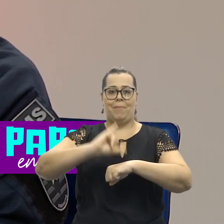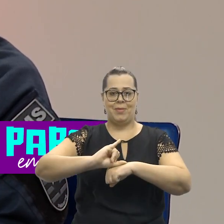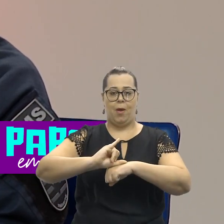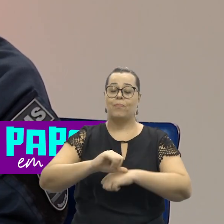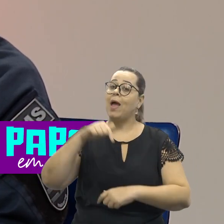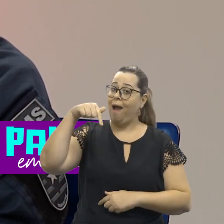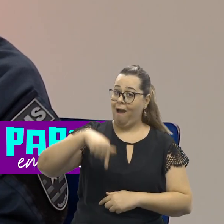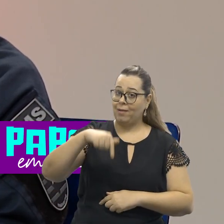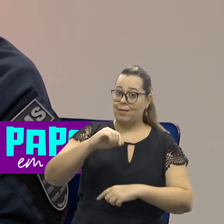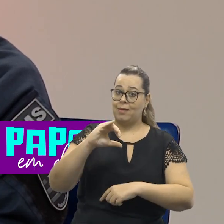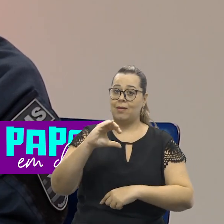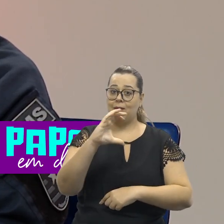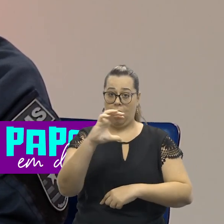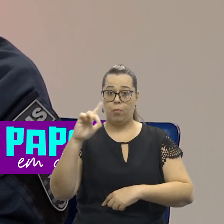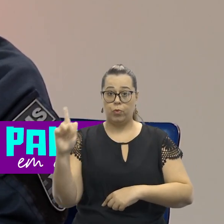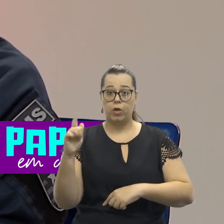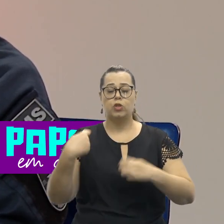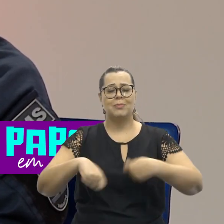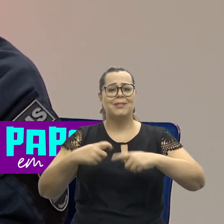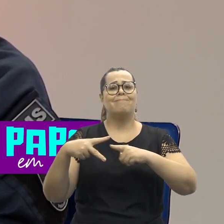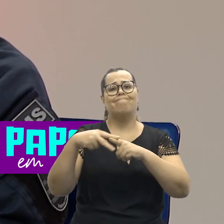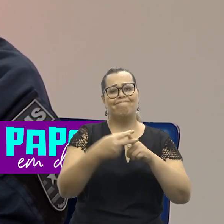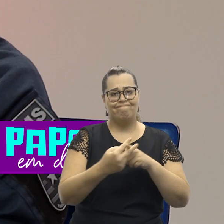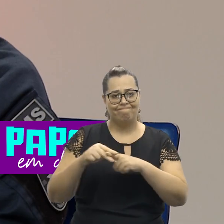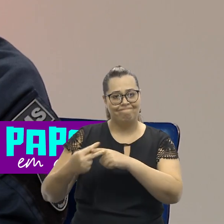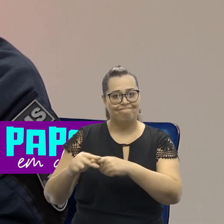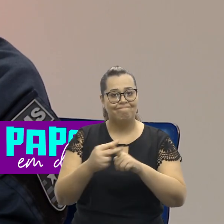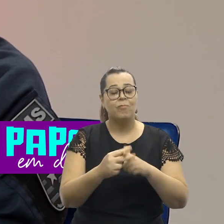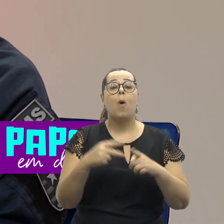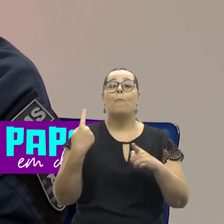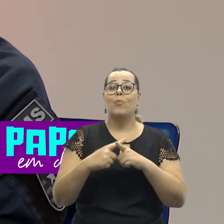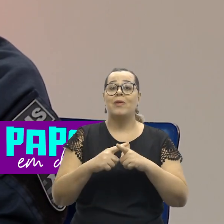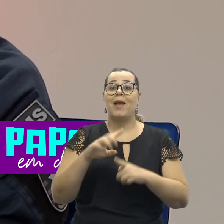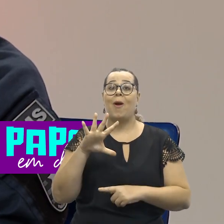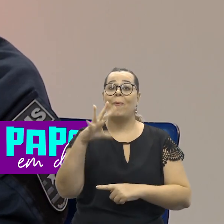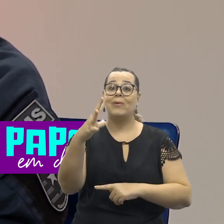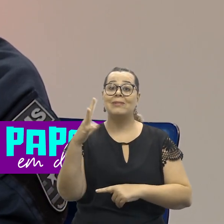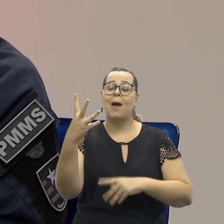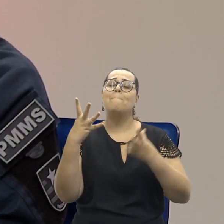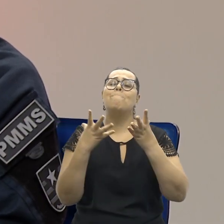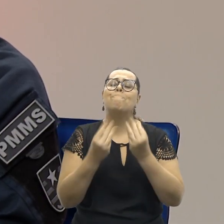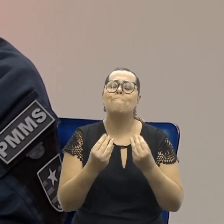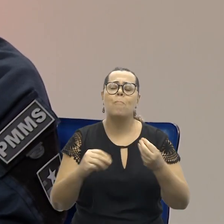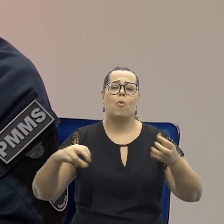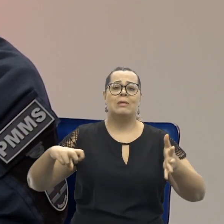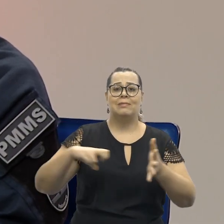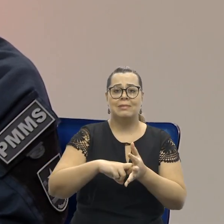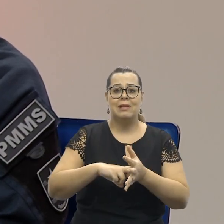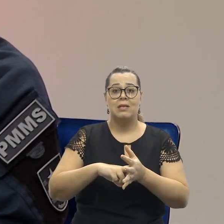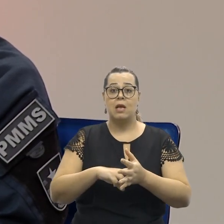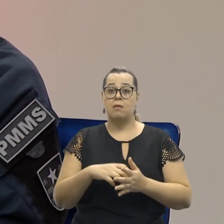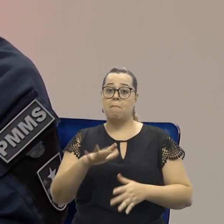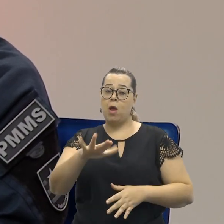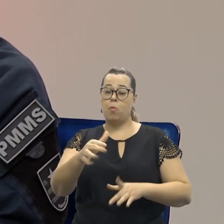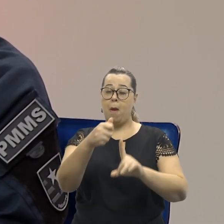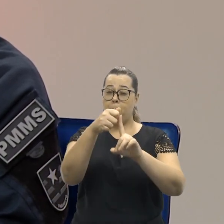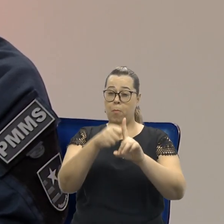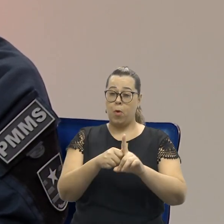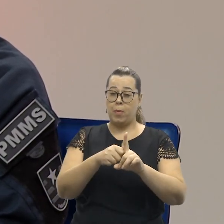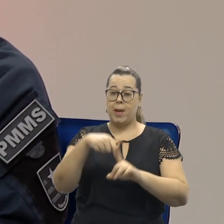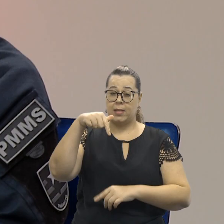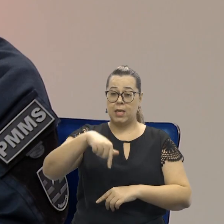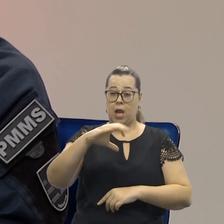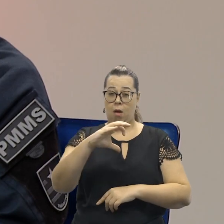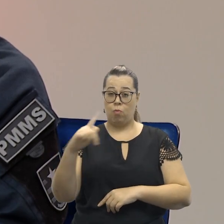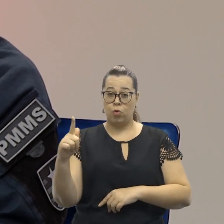trânsito é um trânsito que prescinde de muitos ajustes. A gente ainda tem um trânsito onde ocorrem muitos acidentes. A gente tem uma média mensal de acidentes na